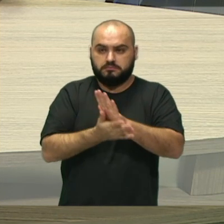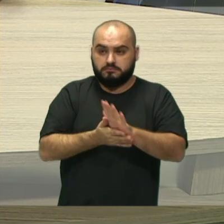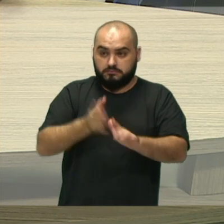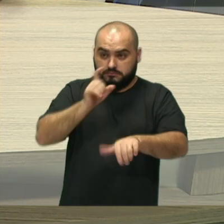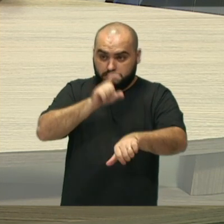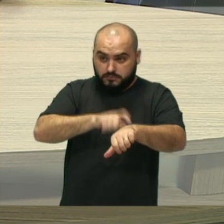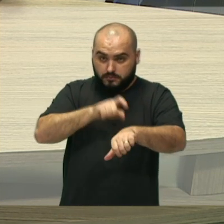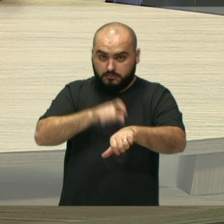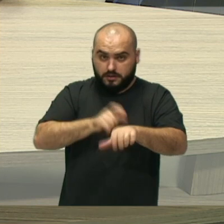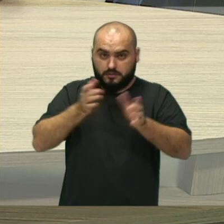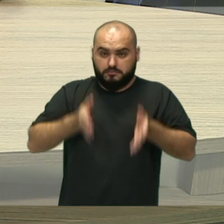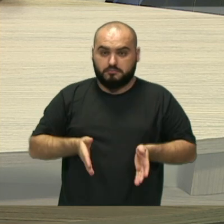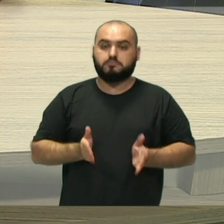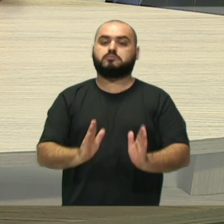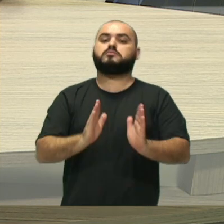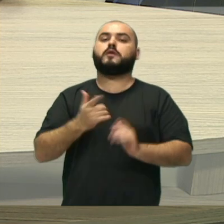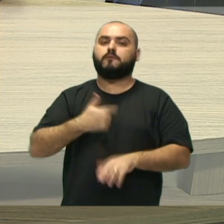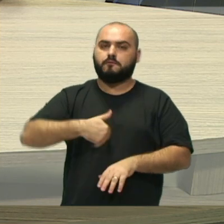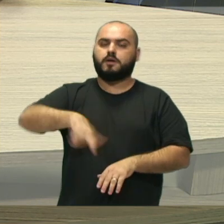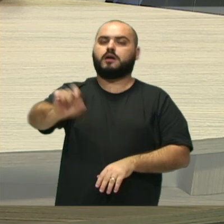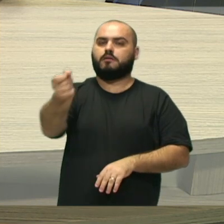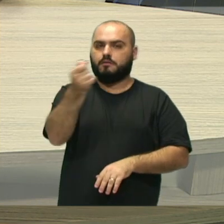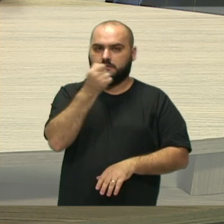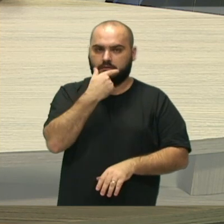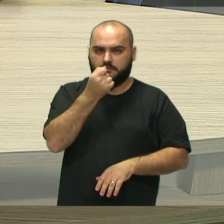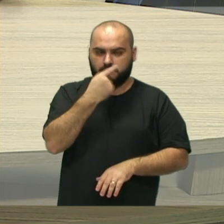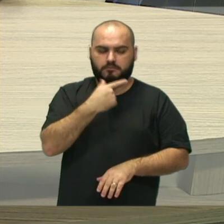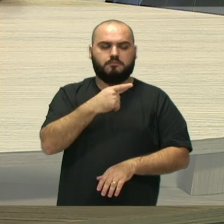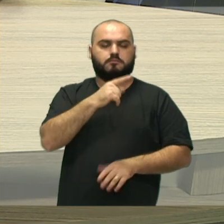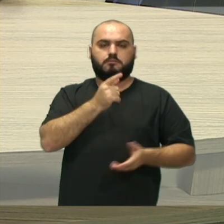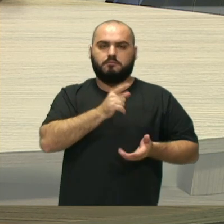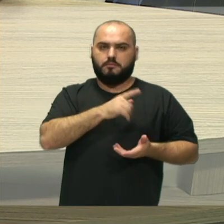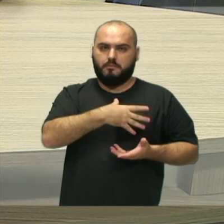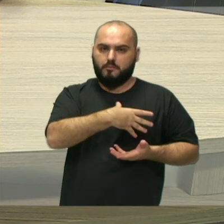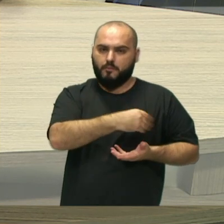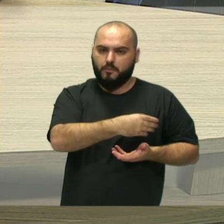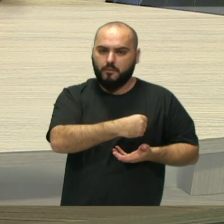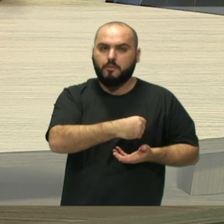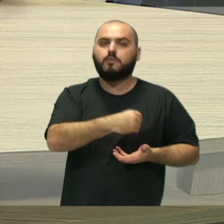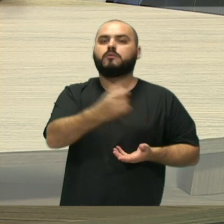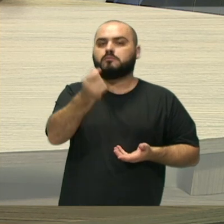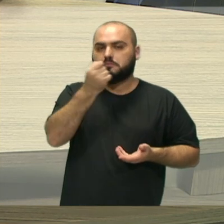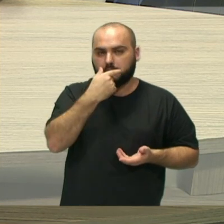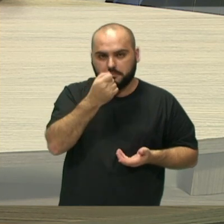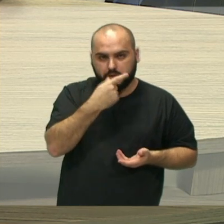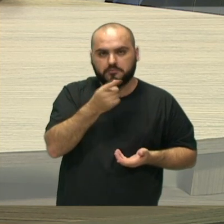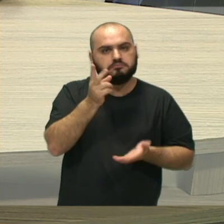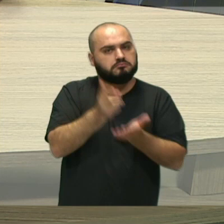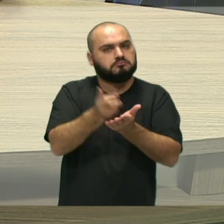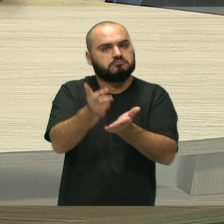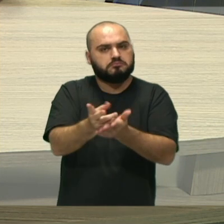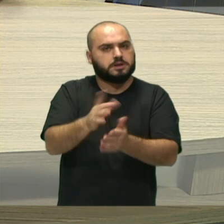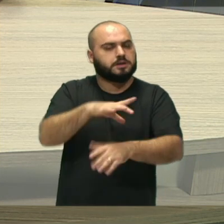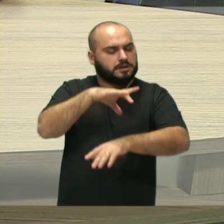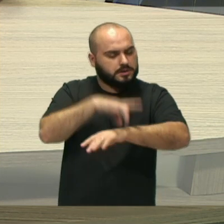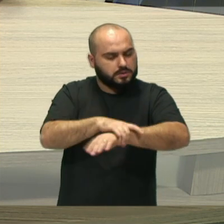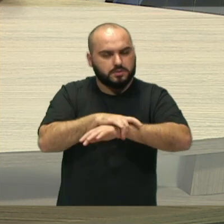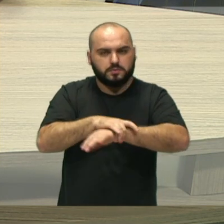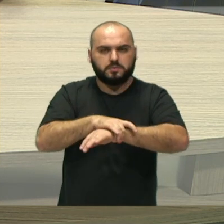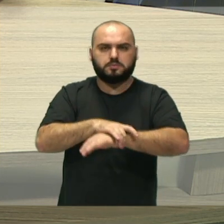ela vai poder seguir usando essa medicação na amamentação. Quer dizer, são medicações bastante